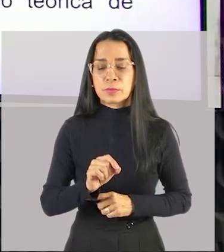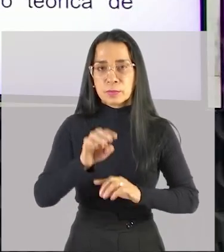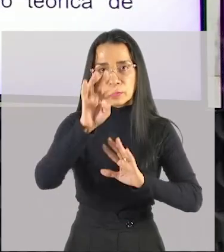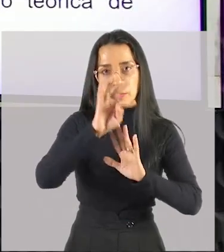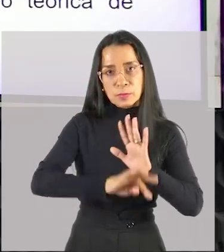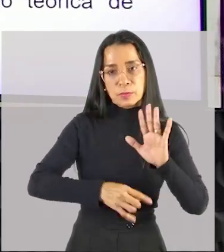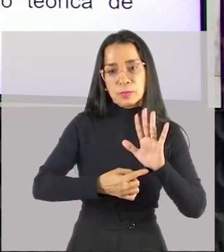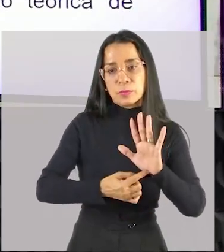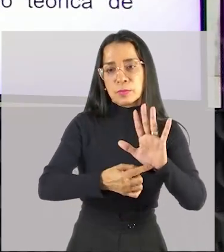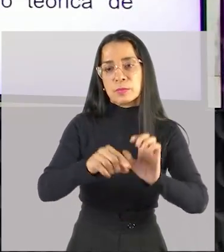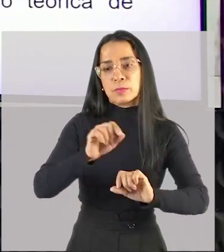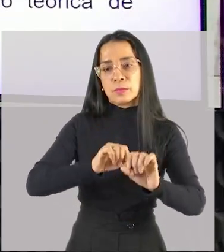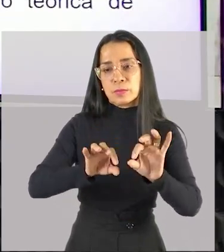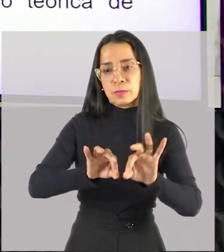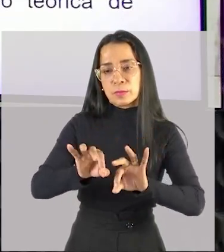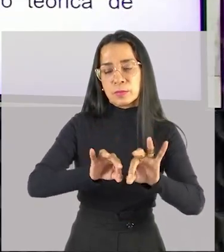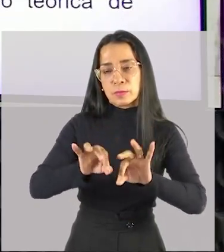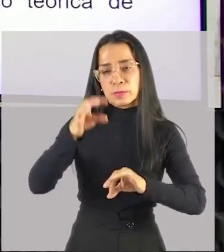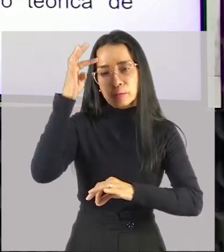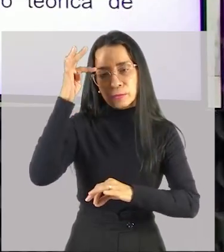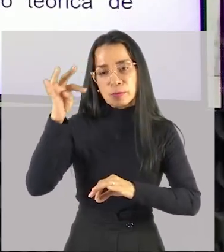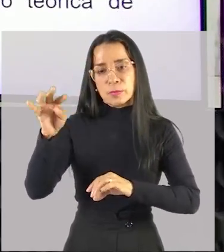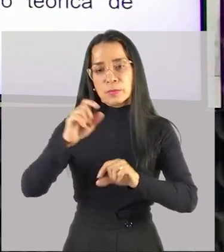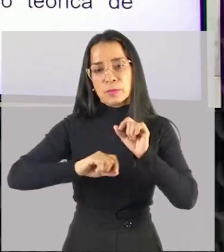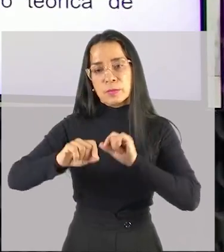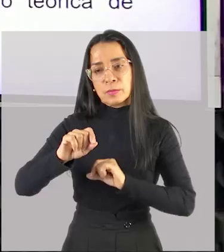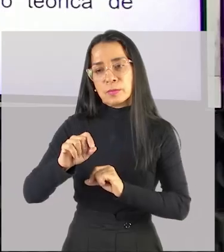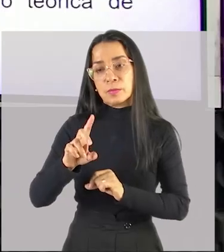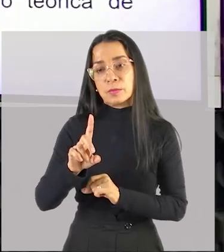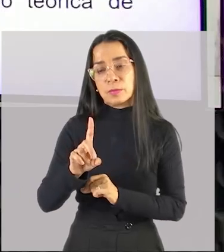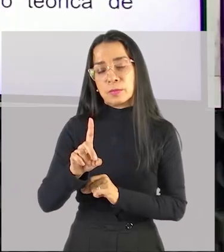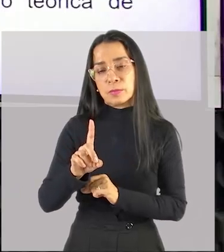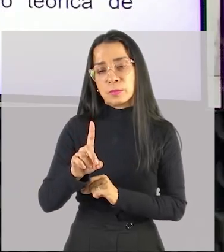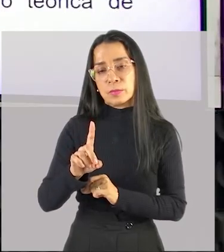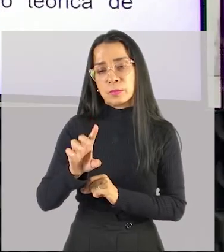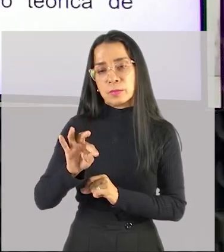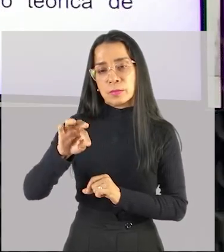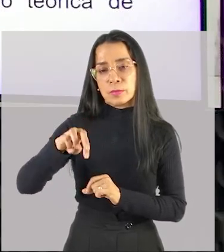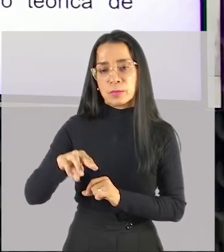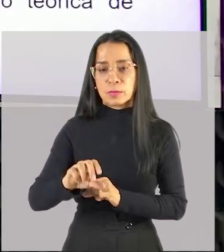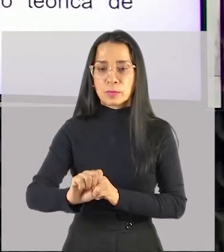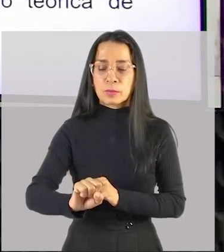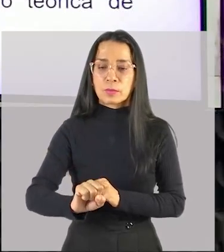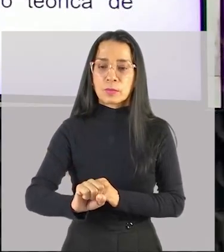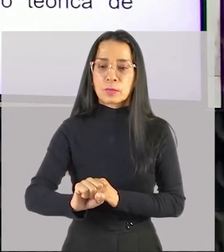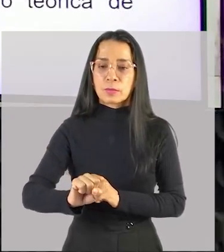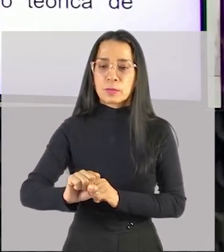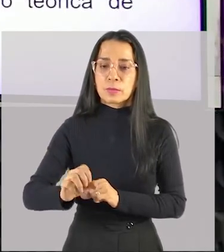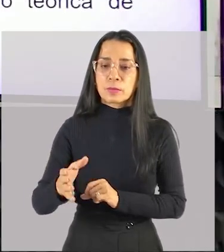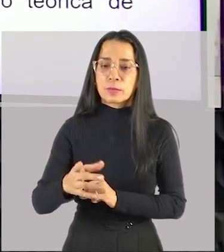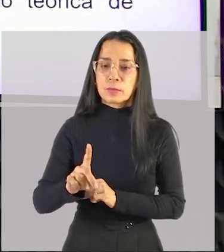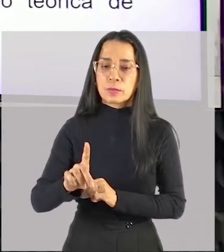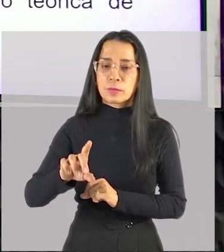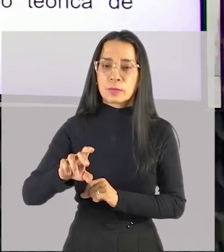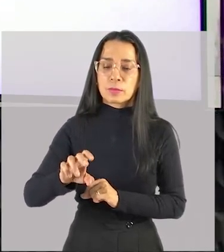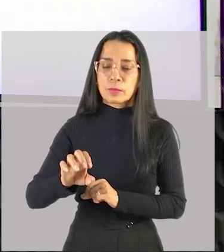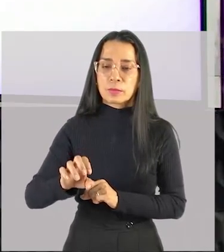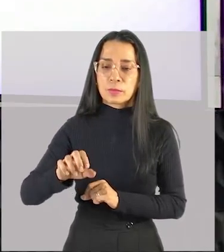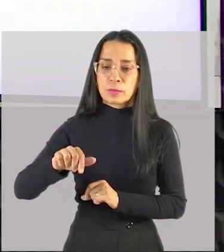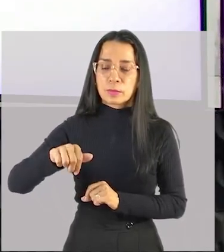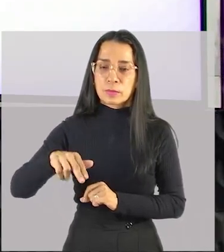O texto apresenta uma elaboração teórica de Tomás de Aquino, caracterizada por,